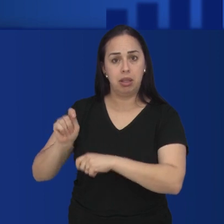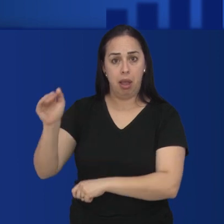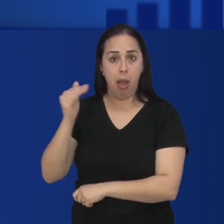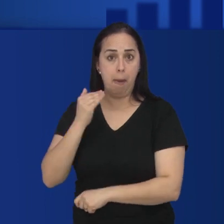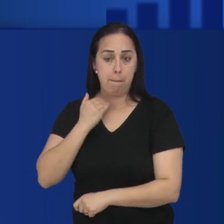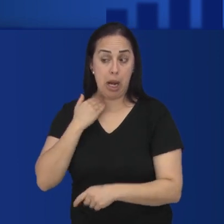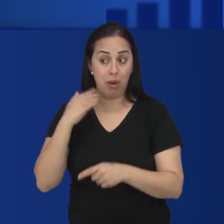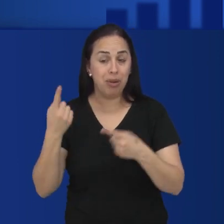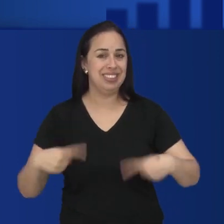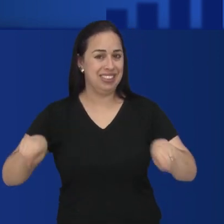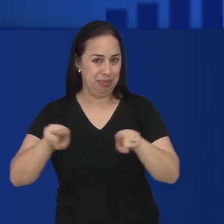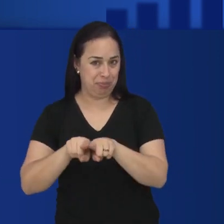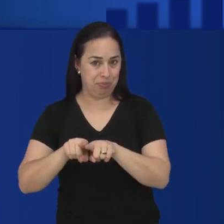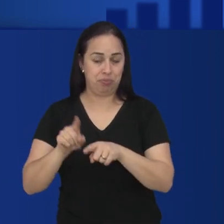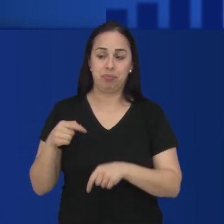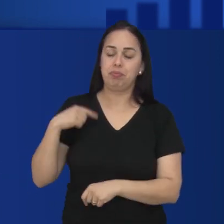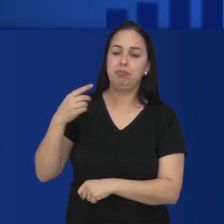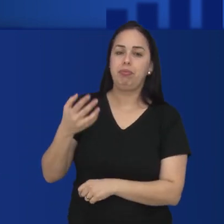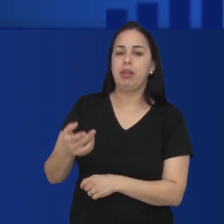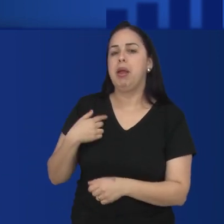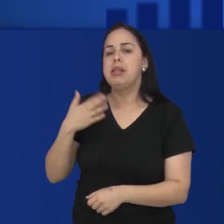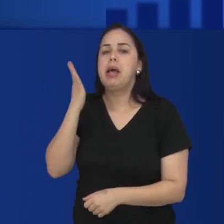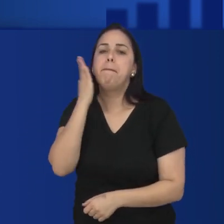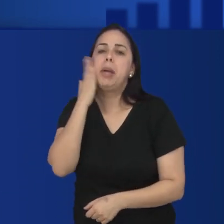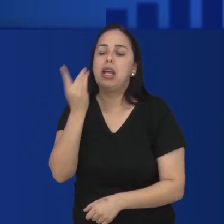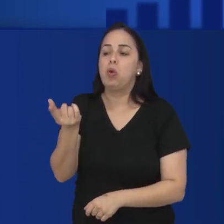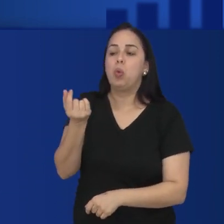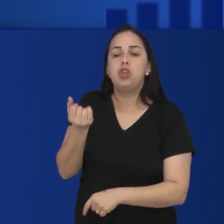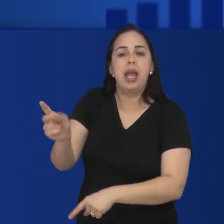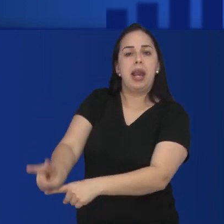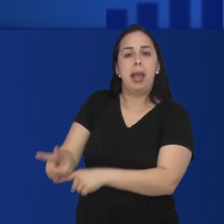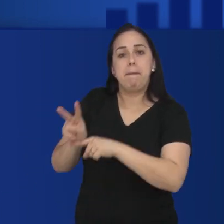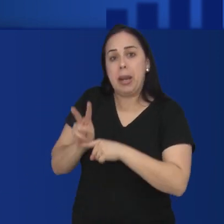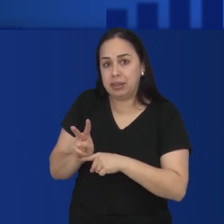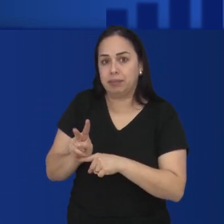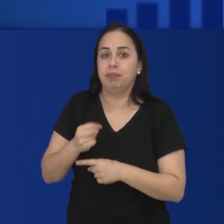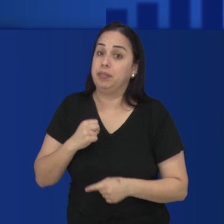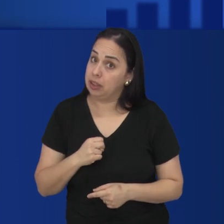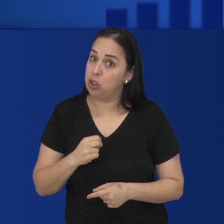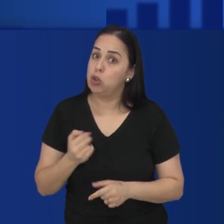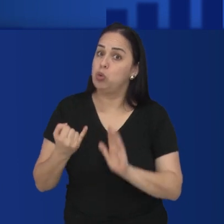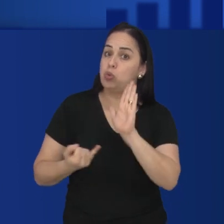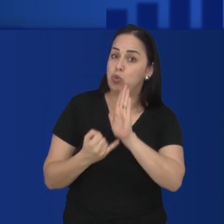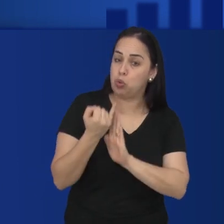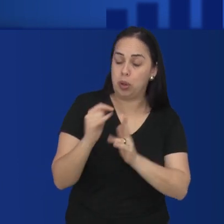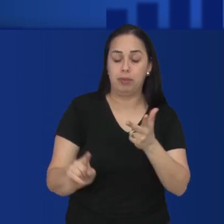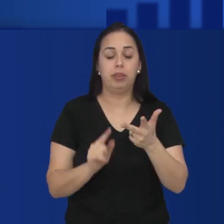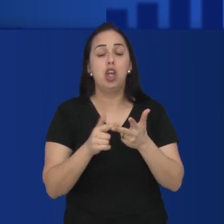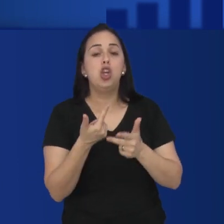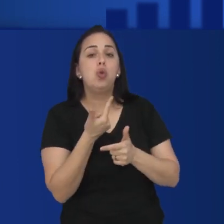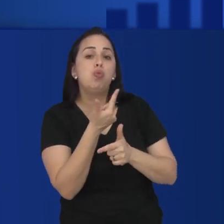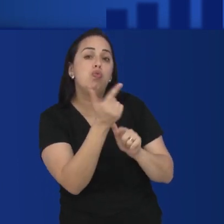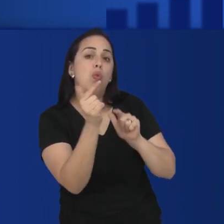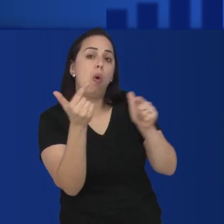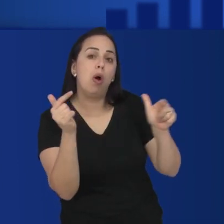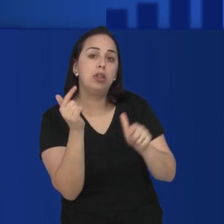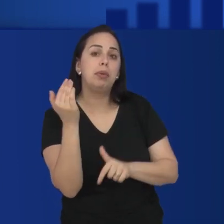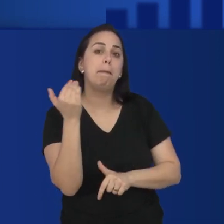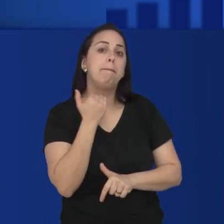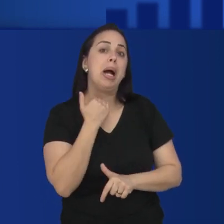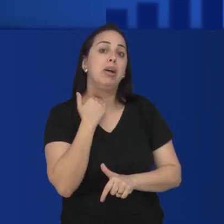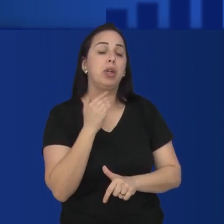Esse é seu banco parceiro. Analise as opções de crédito que ele pode te oferecer. Dê uma olhada também nos bancos que nós